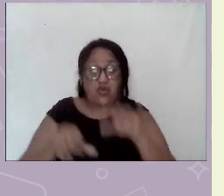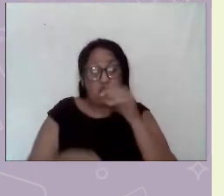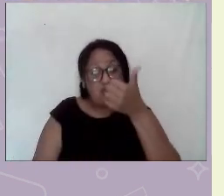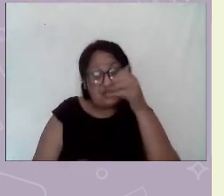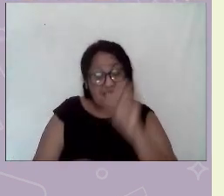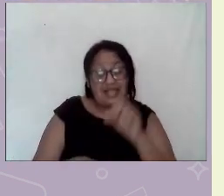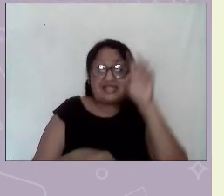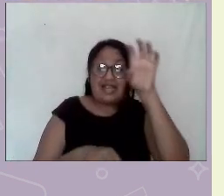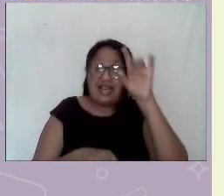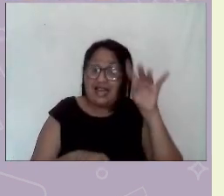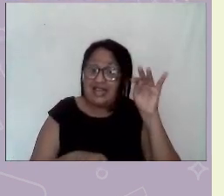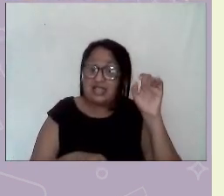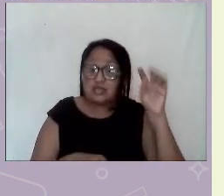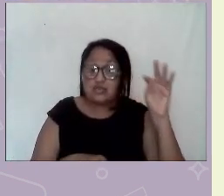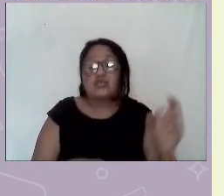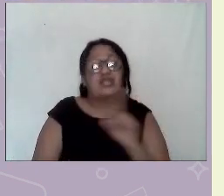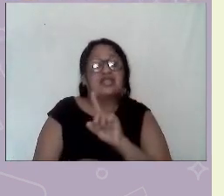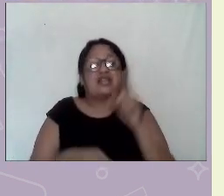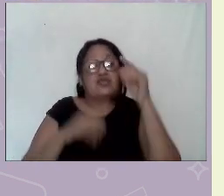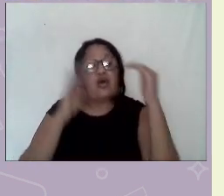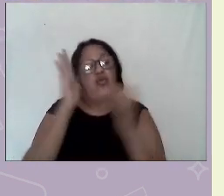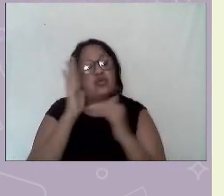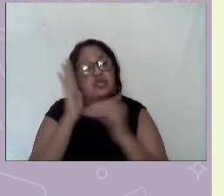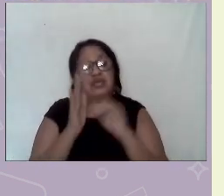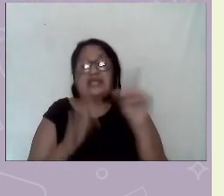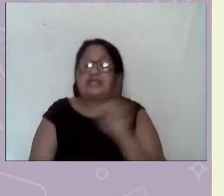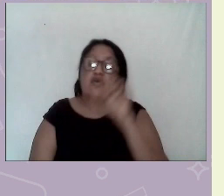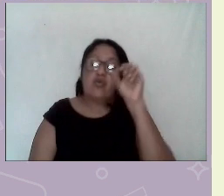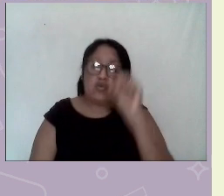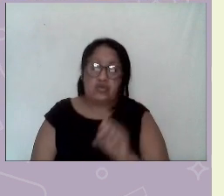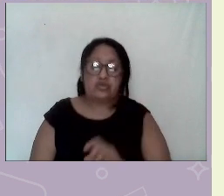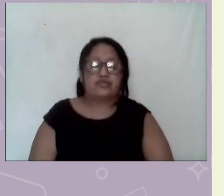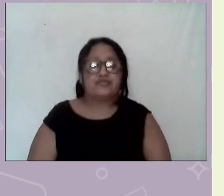elétrons na sua última camada e não 8 elétrons